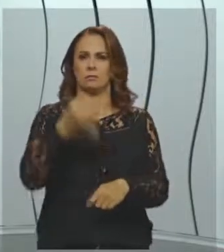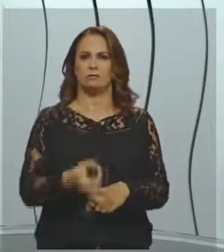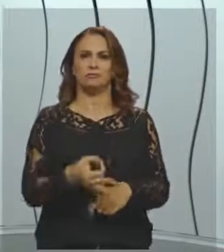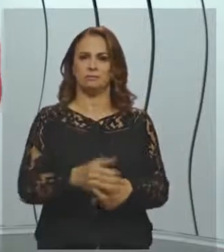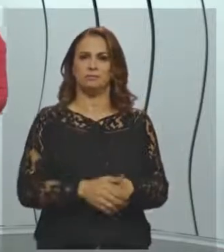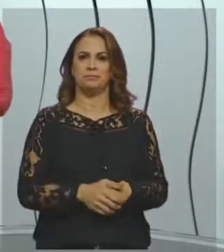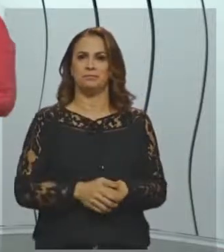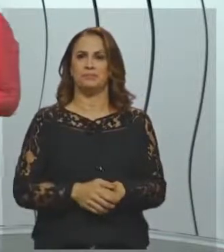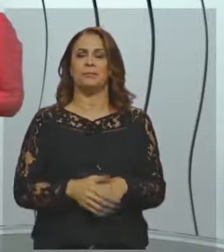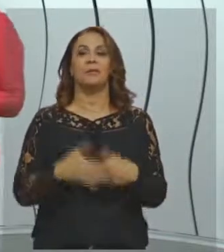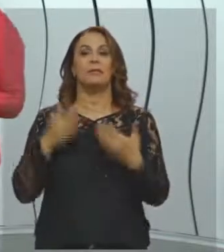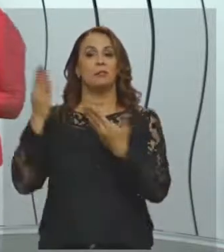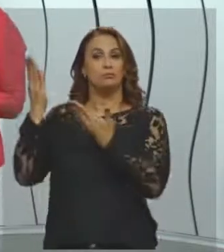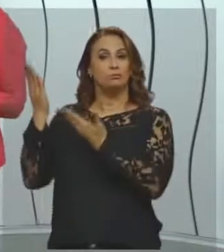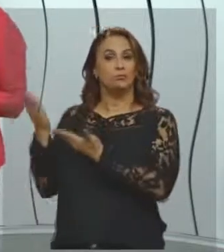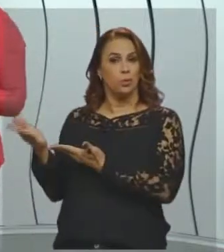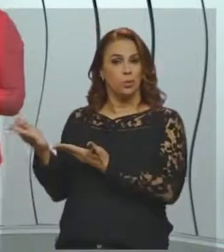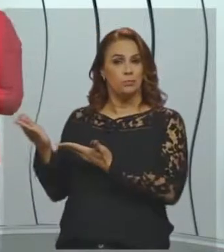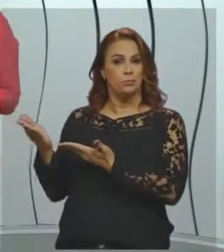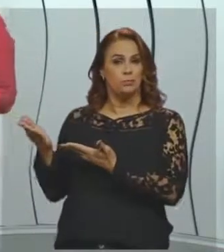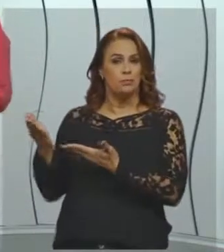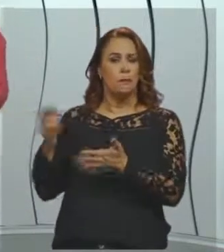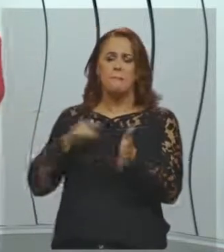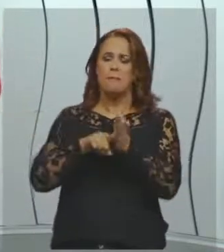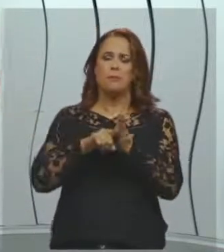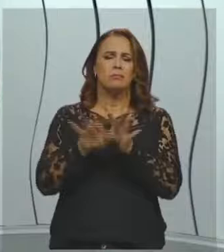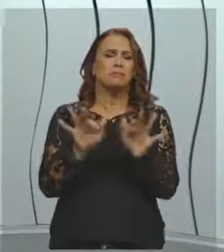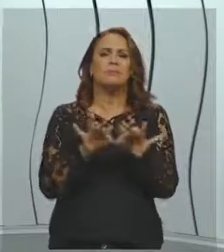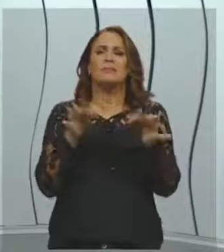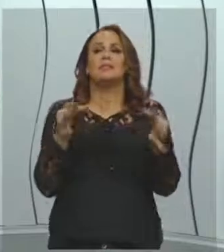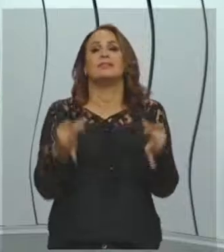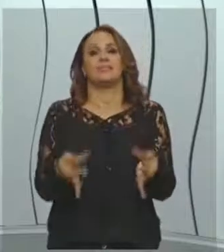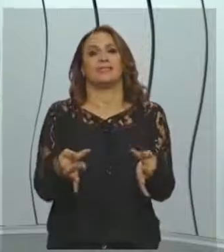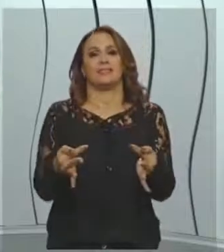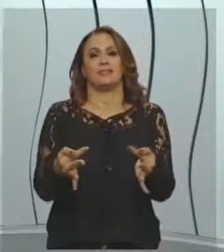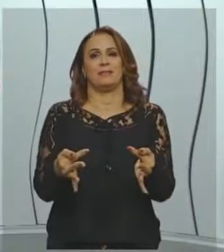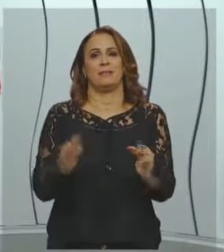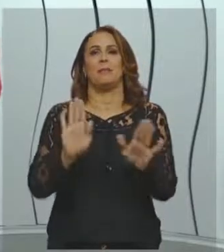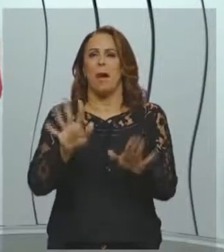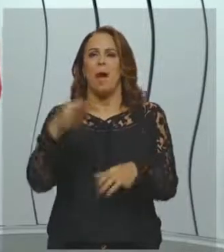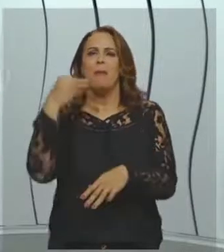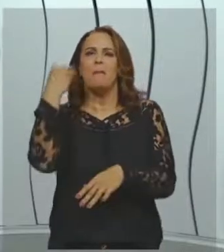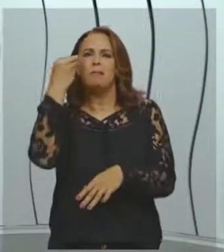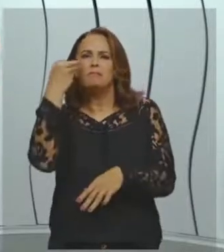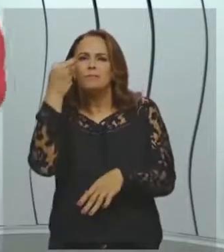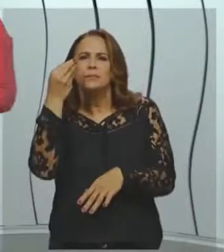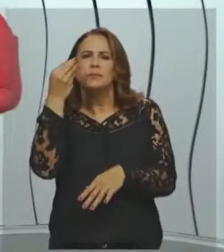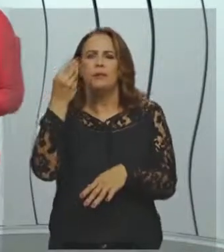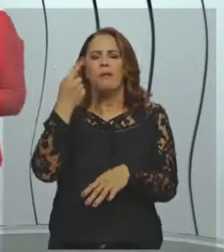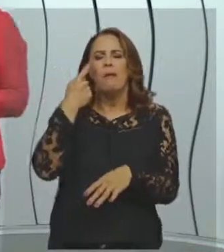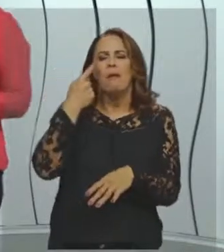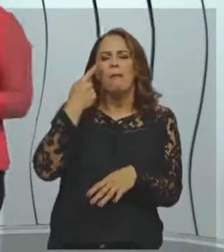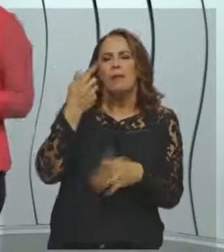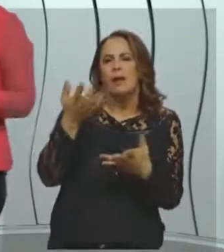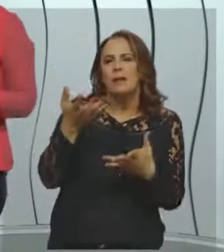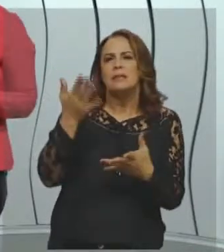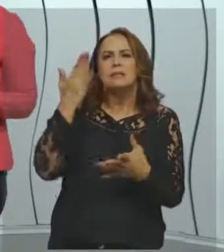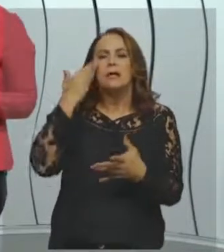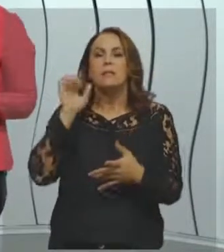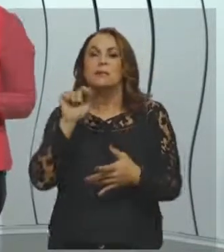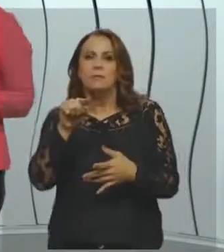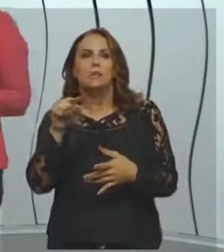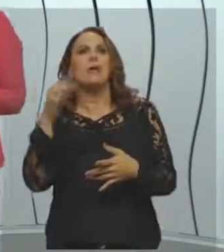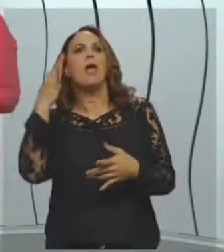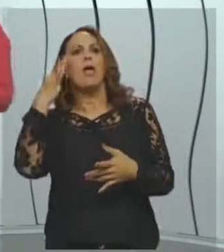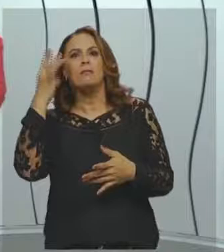atividades. São atividades bem simples, mas teste aí seus conhecimentos, verifique se realmente você